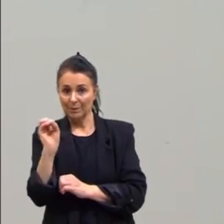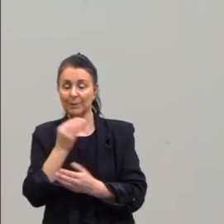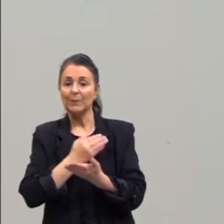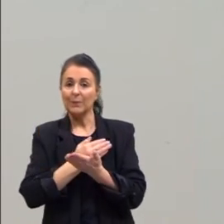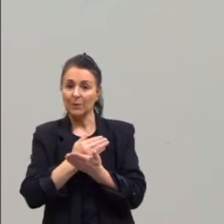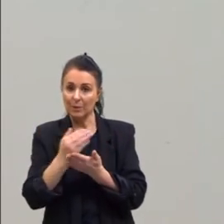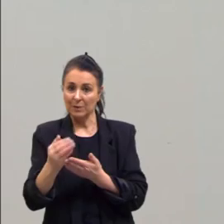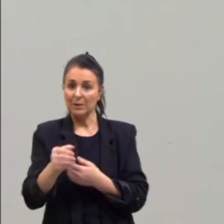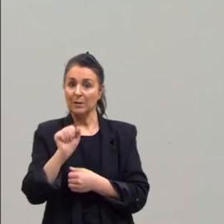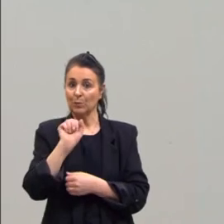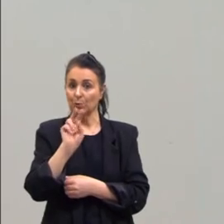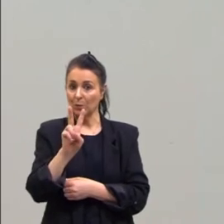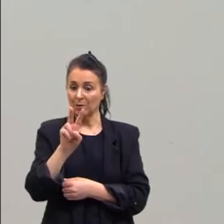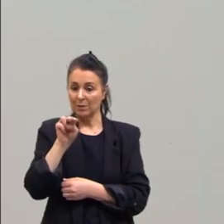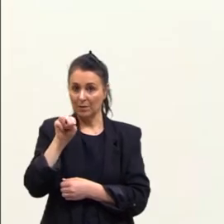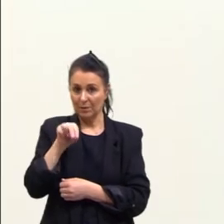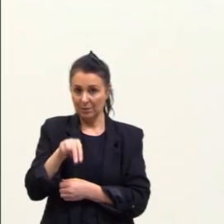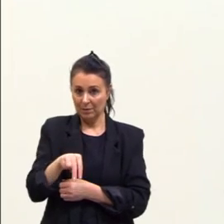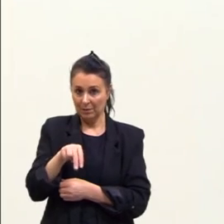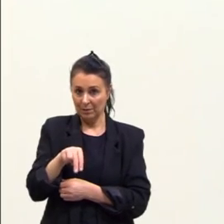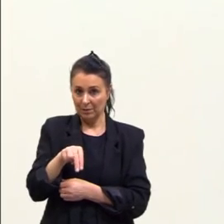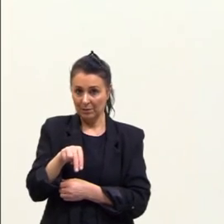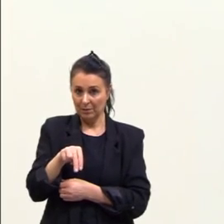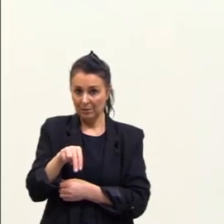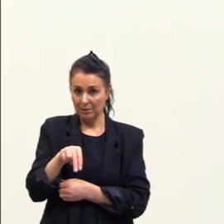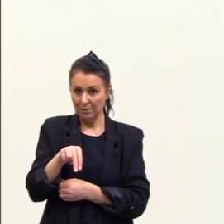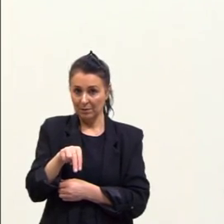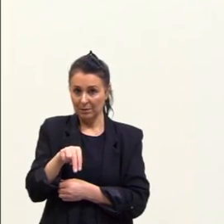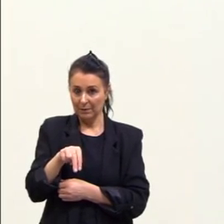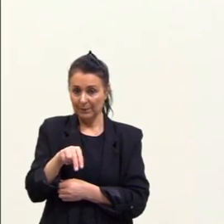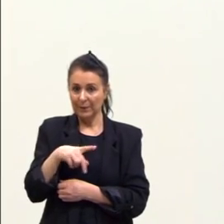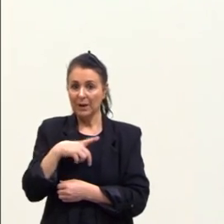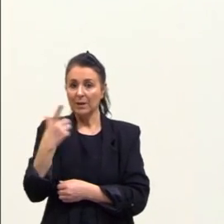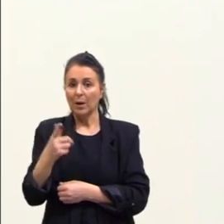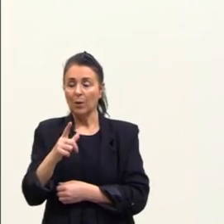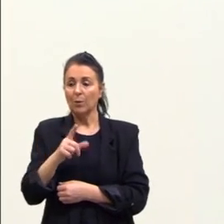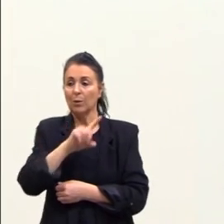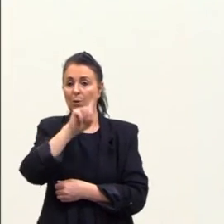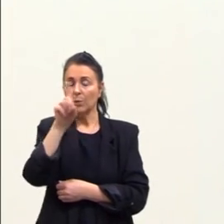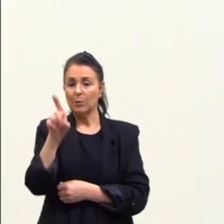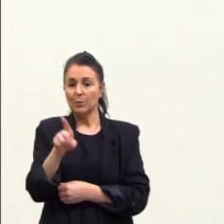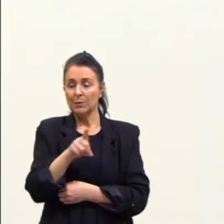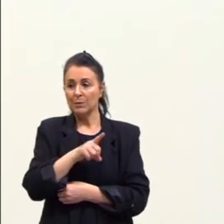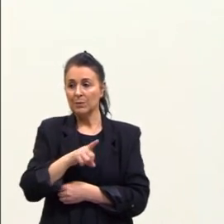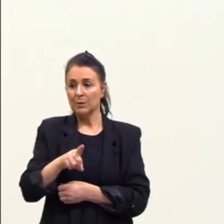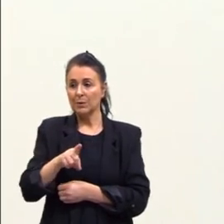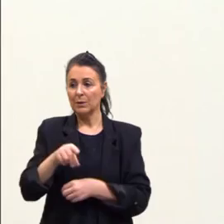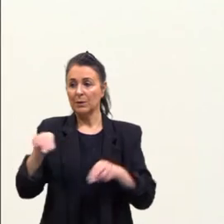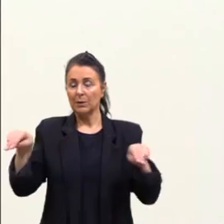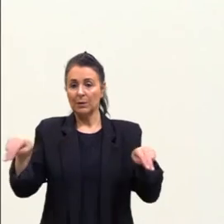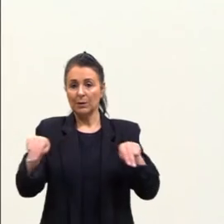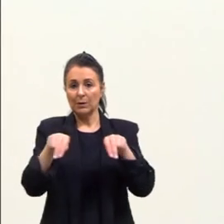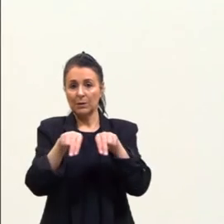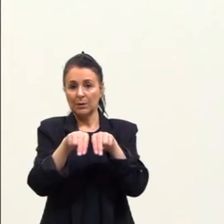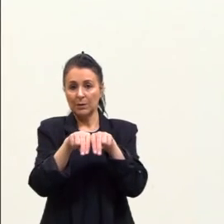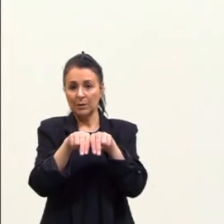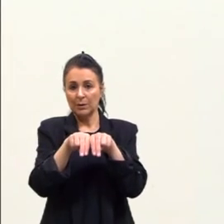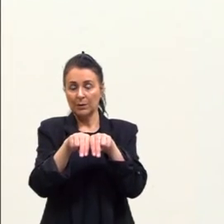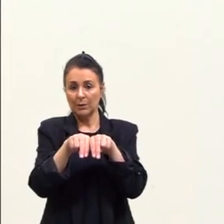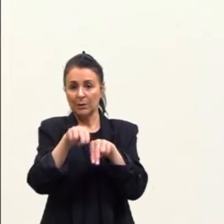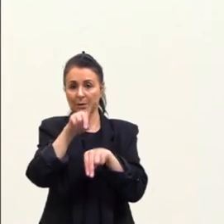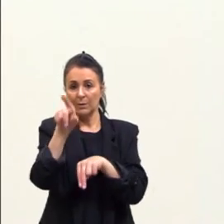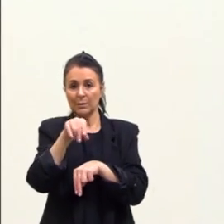que já é 2 m Ah tá então esses zigotos ele vai ter que crescer ele vai ter que desenvolver